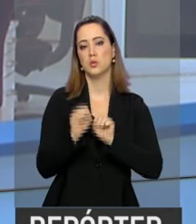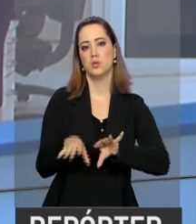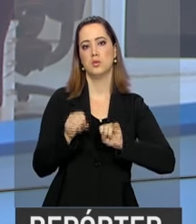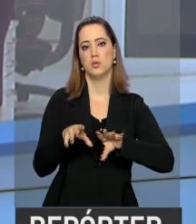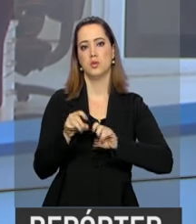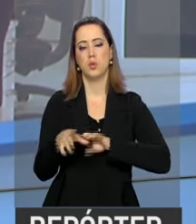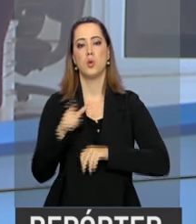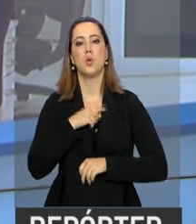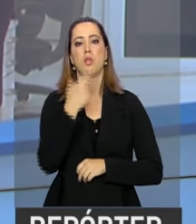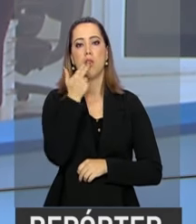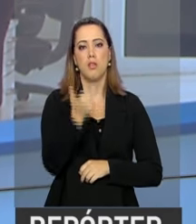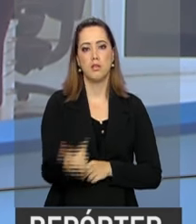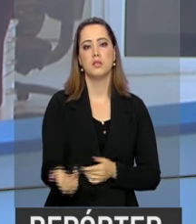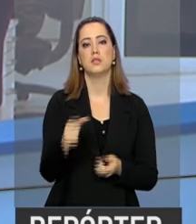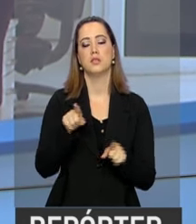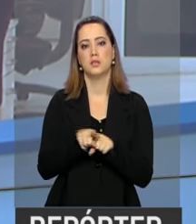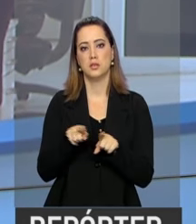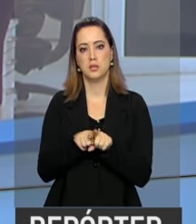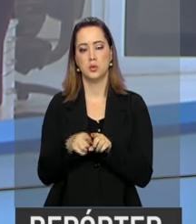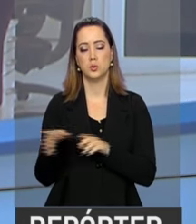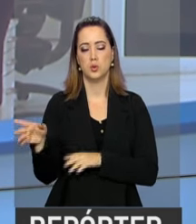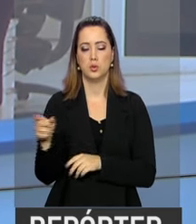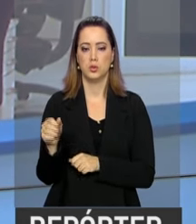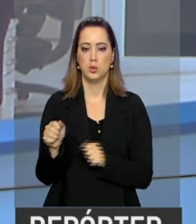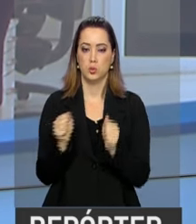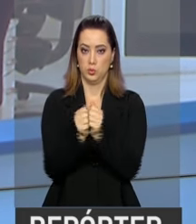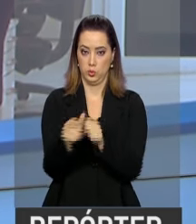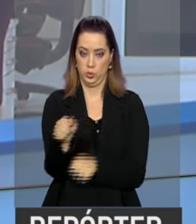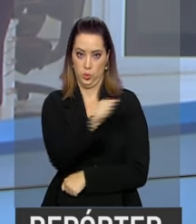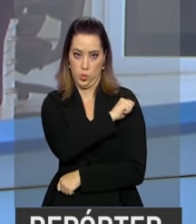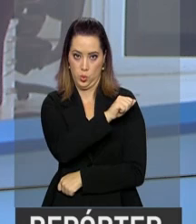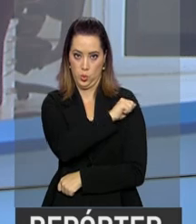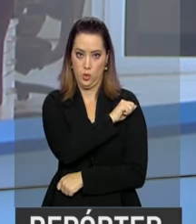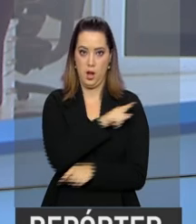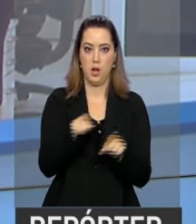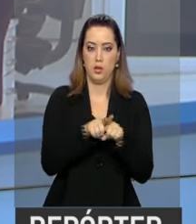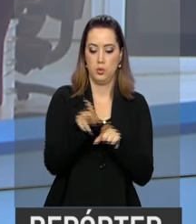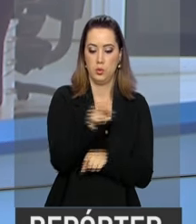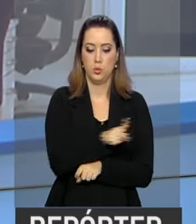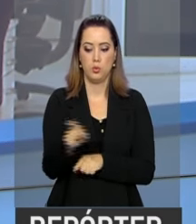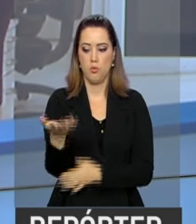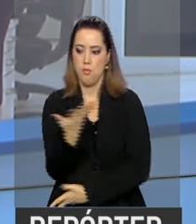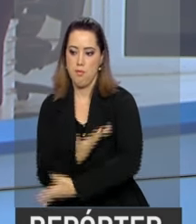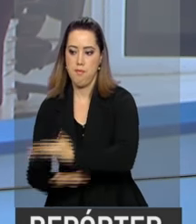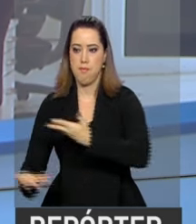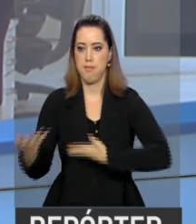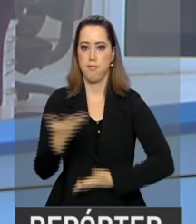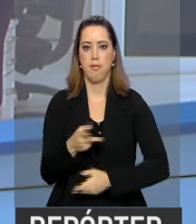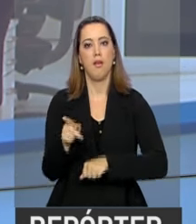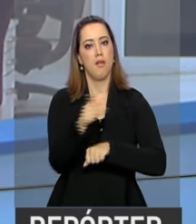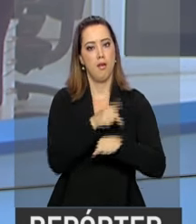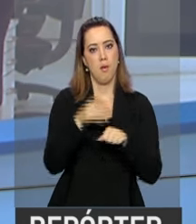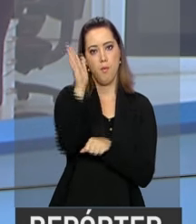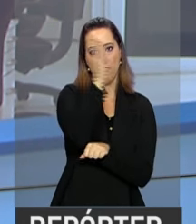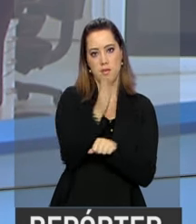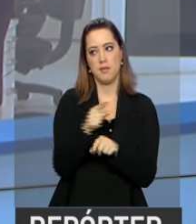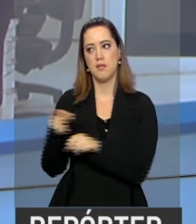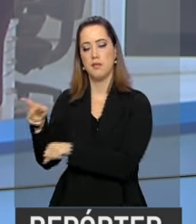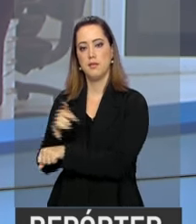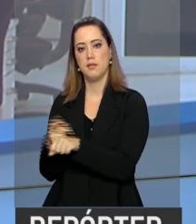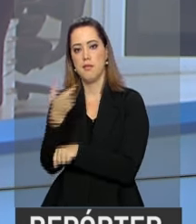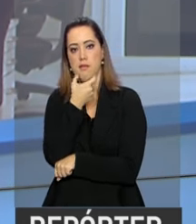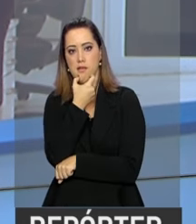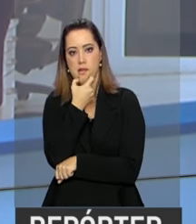intensificar o intercâmbio de estudantes e professores. Entre as medidas previstas estão testes de nivelamento de inglês, a inclusão de professores